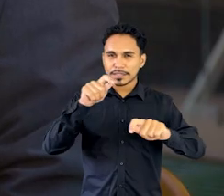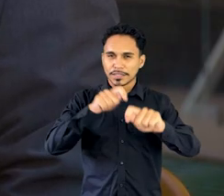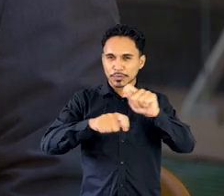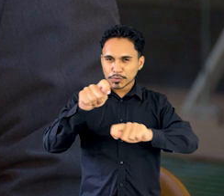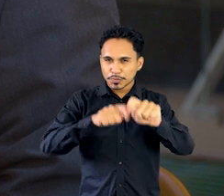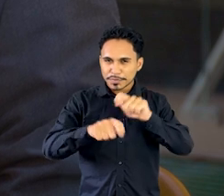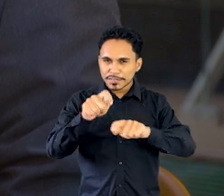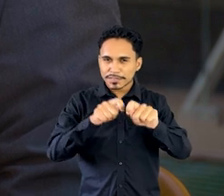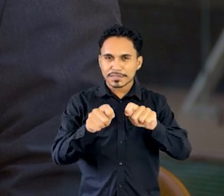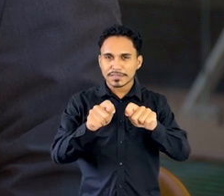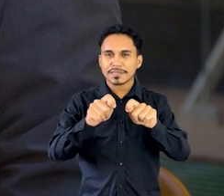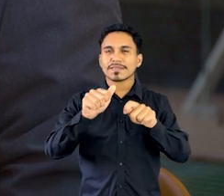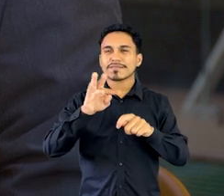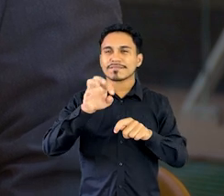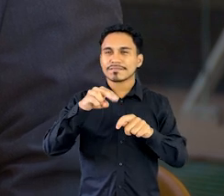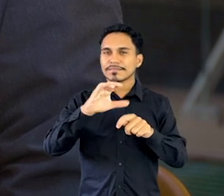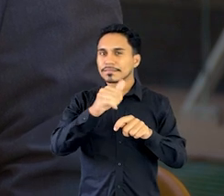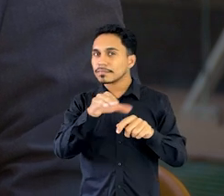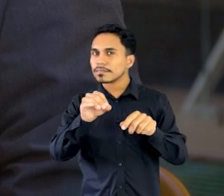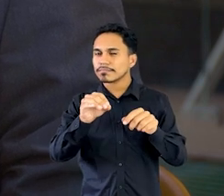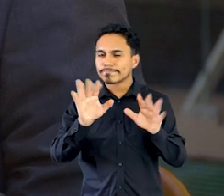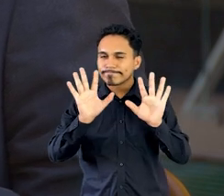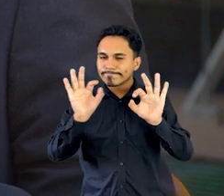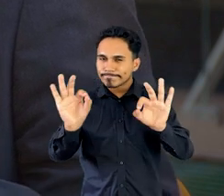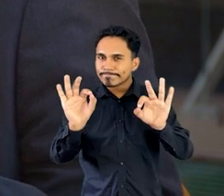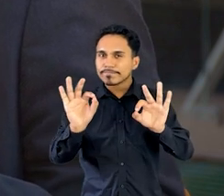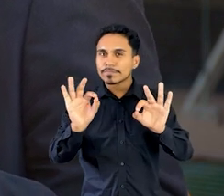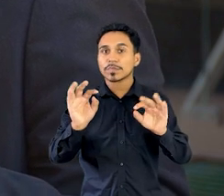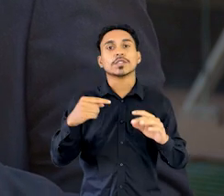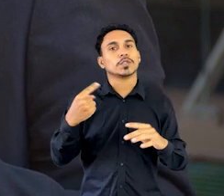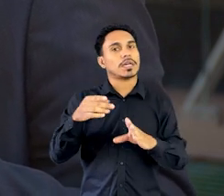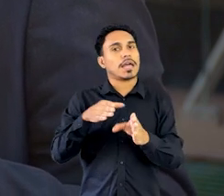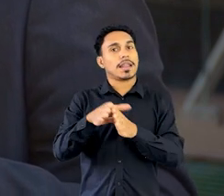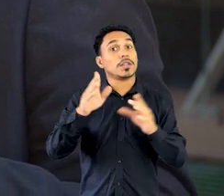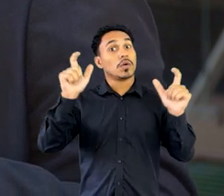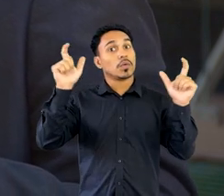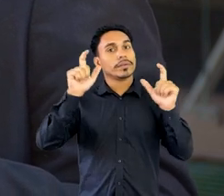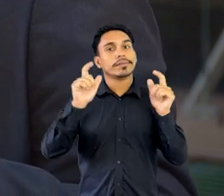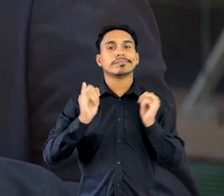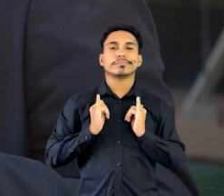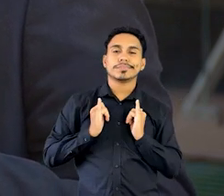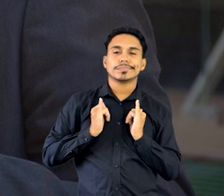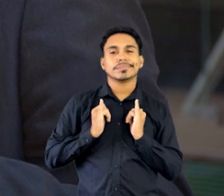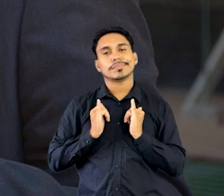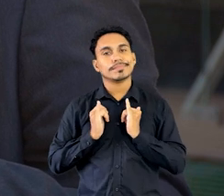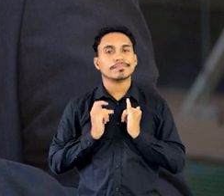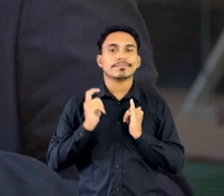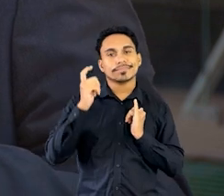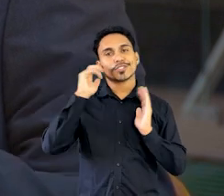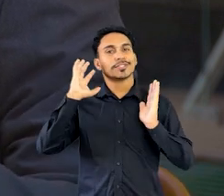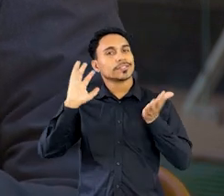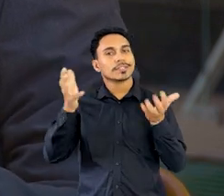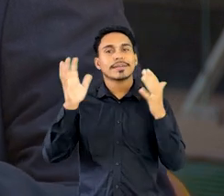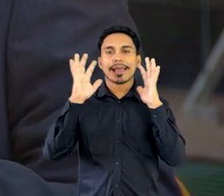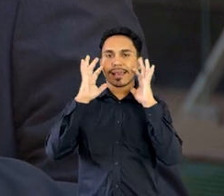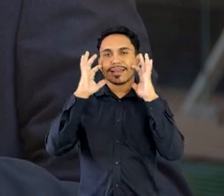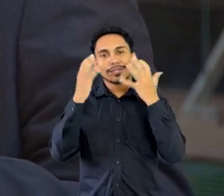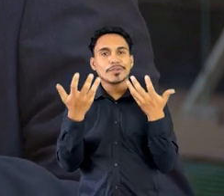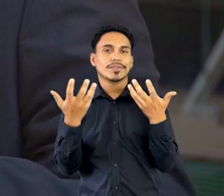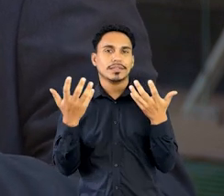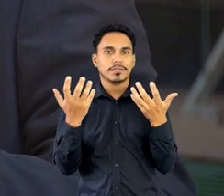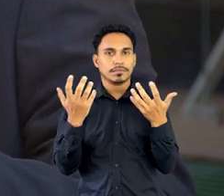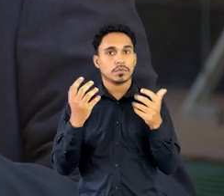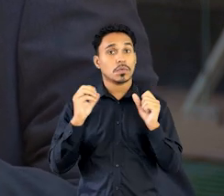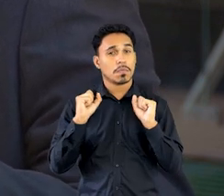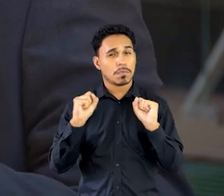a gente vai estudar economia de atenção a gente diz olha cuidado com o relaxamento né a de o alívio a sensação de que tá tudo